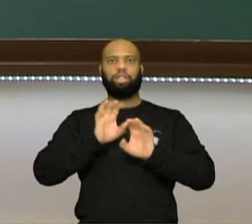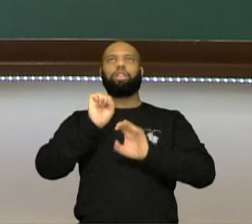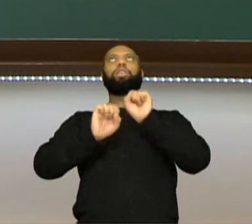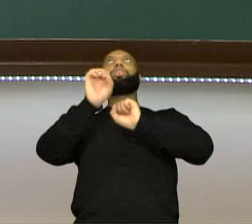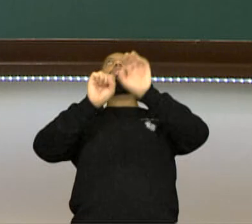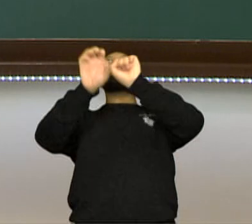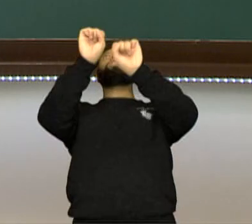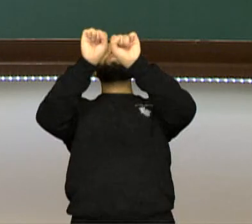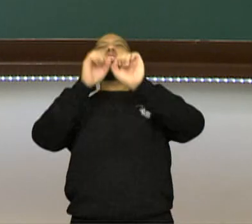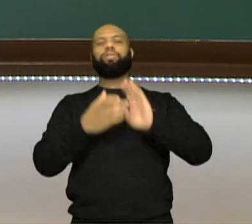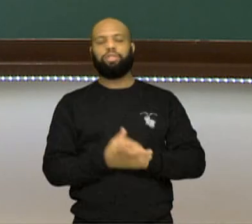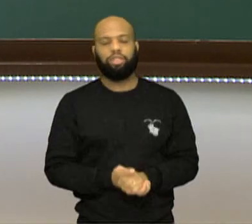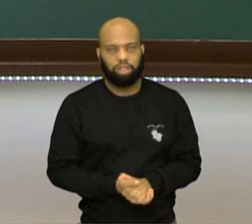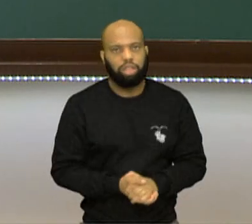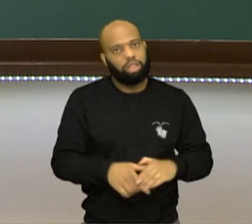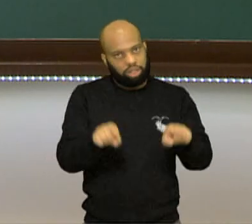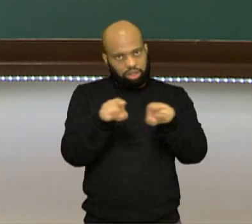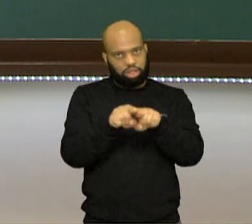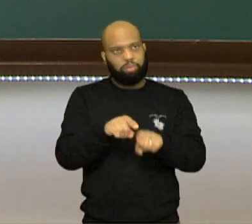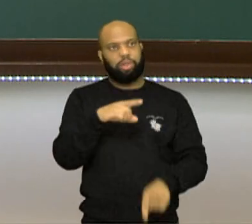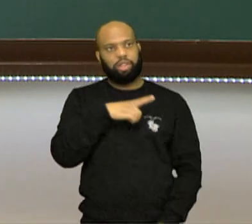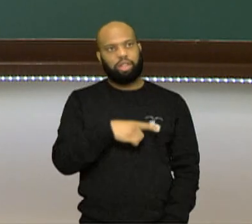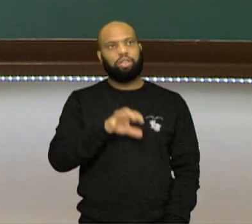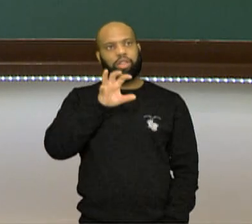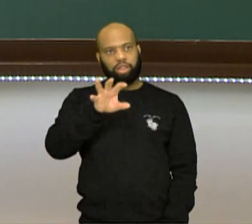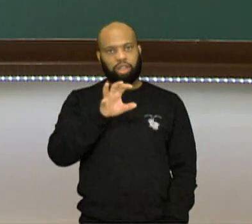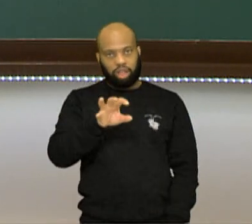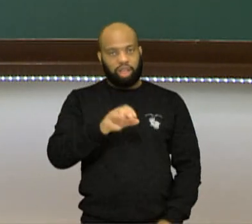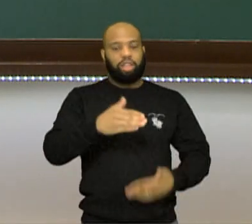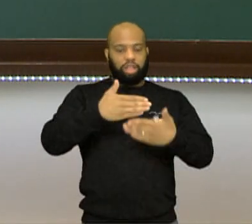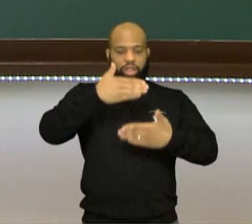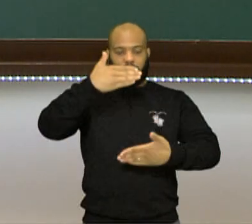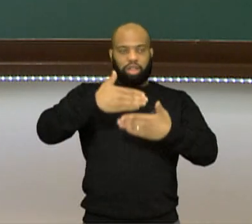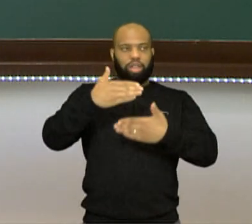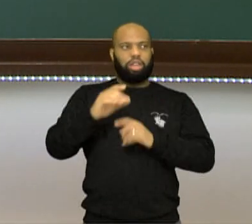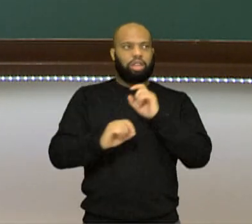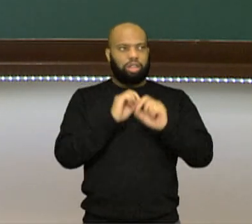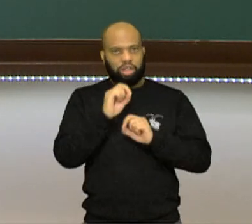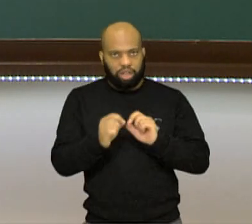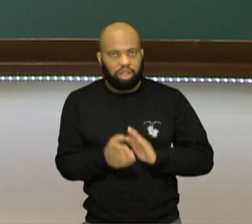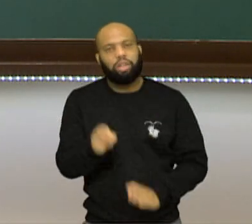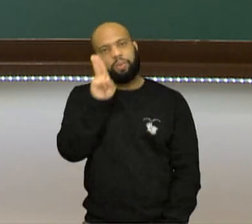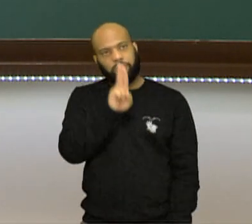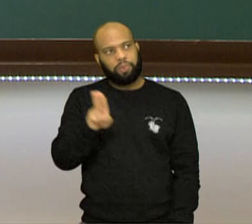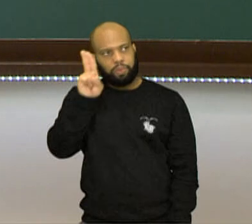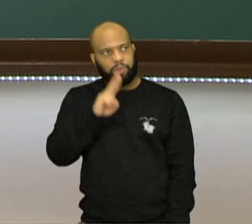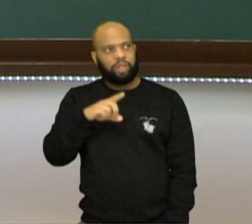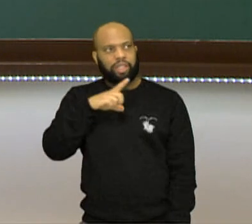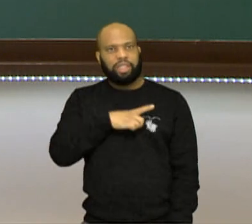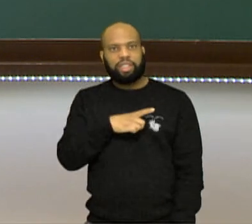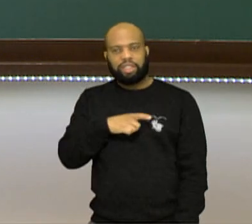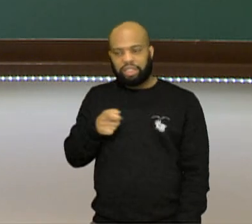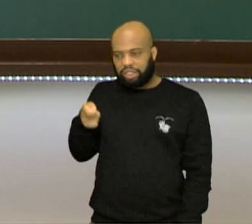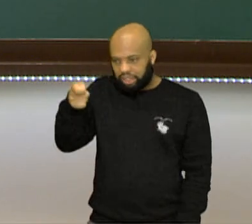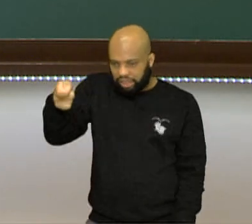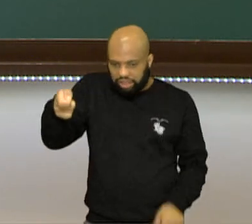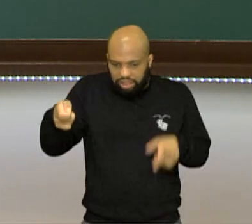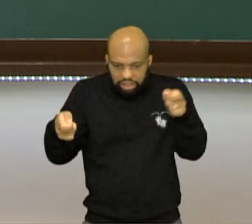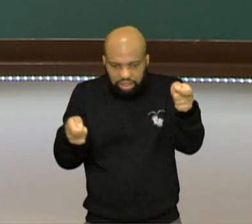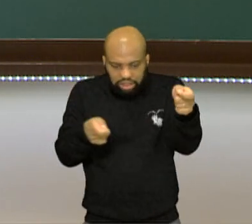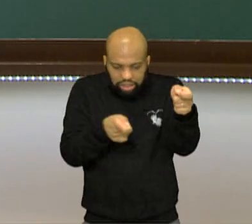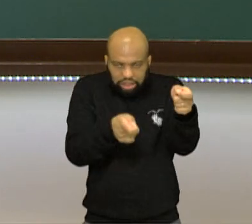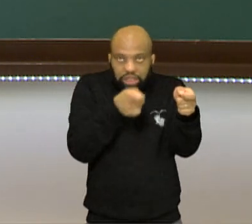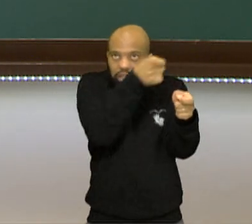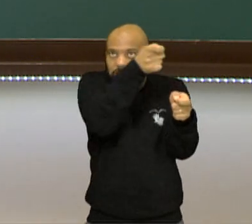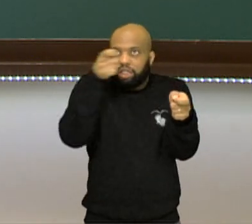essa negativa, tá bom? Então as paredes artificiais são aquelas que utilizam aquelas agarras de